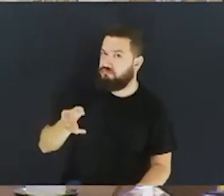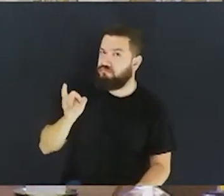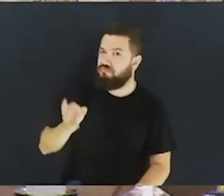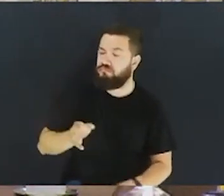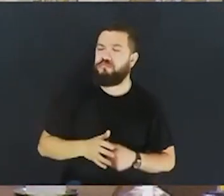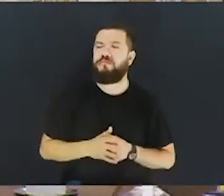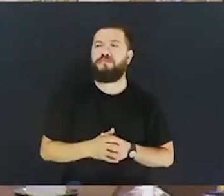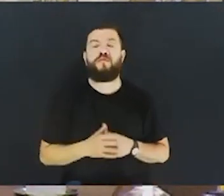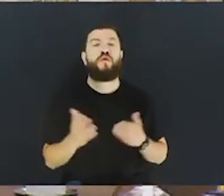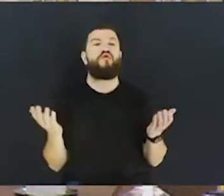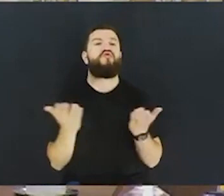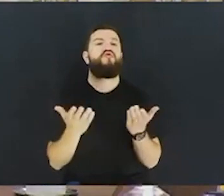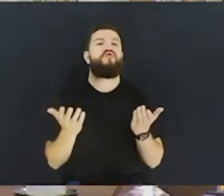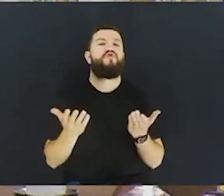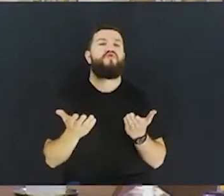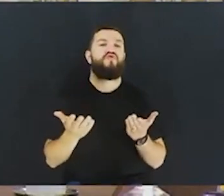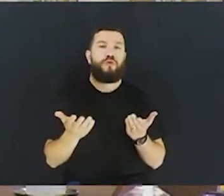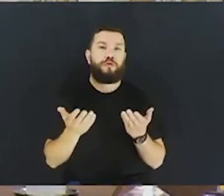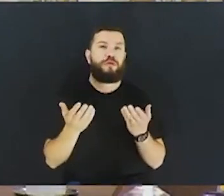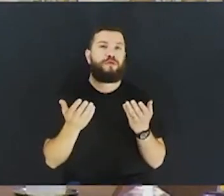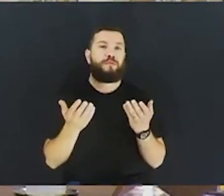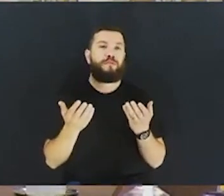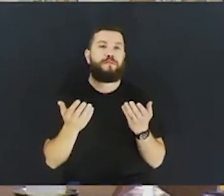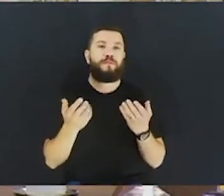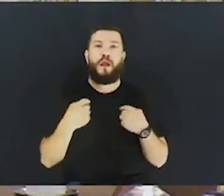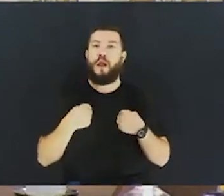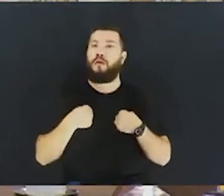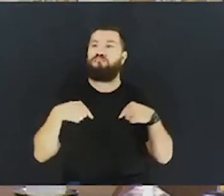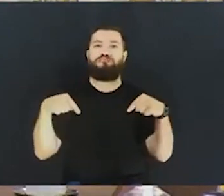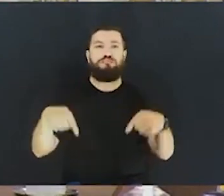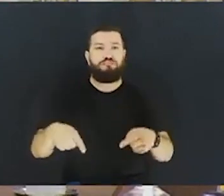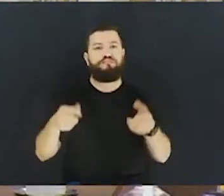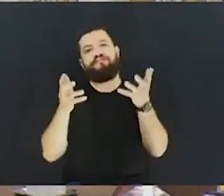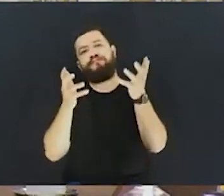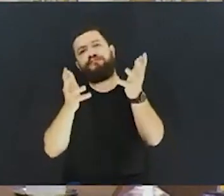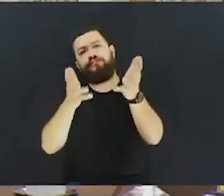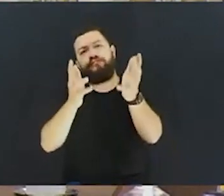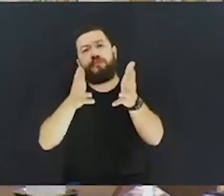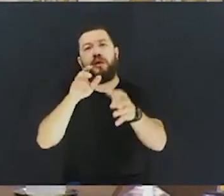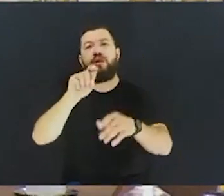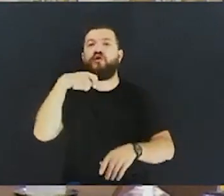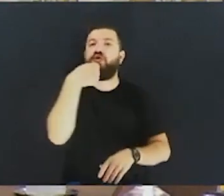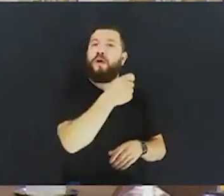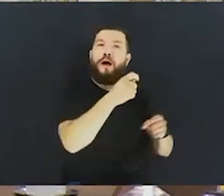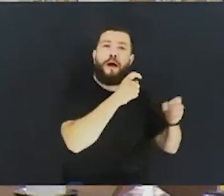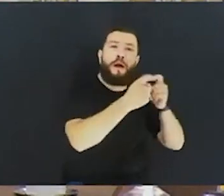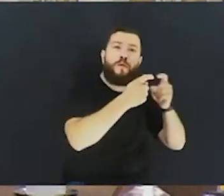a última reunião da CCJ que tivemos aqui nesta casa,